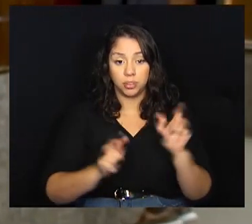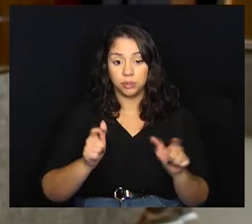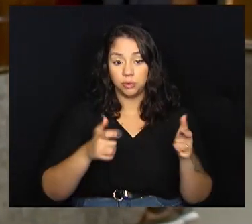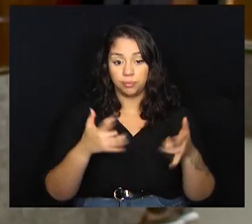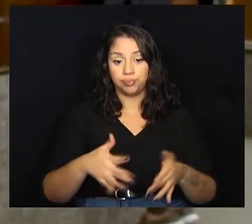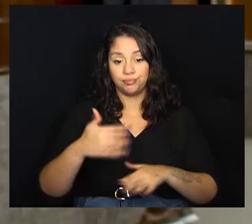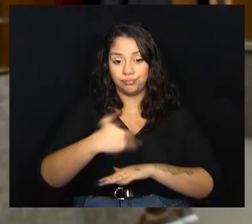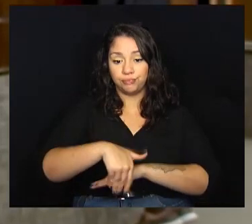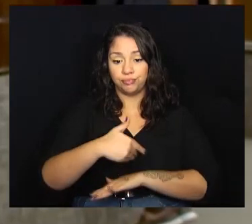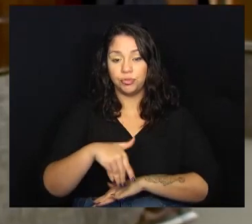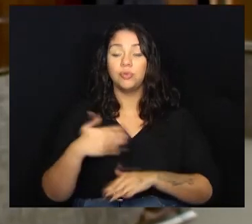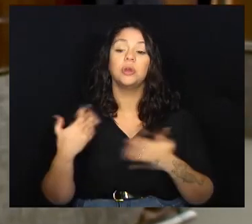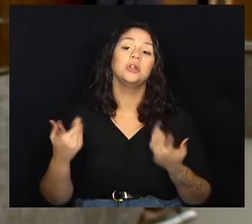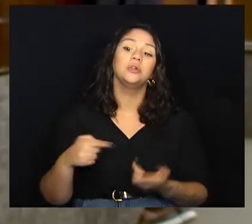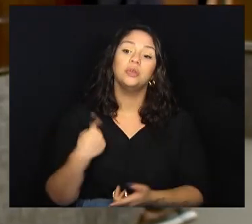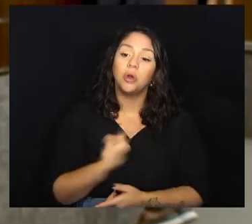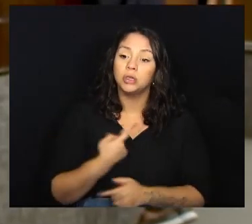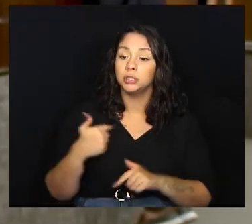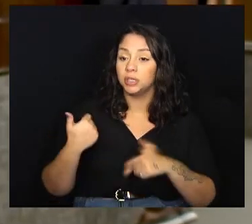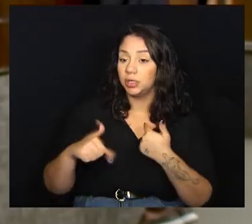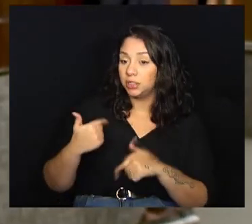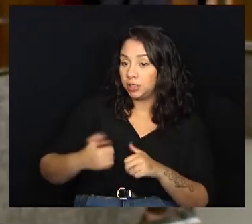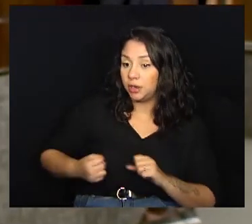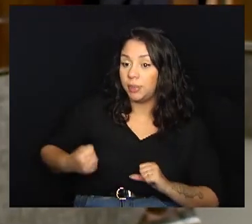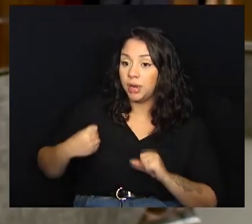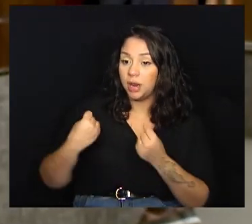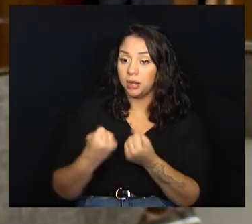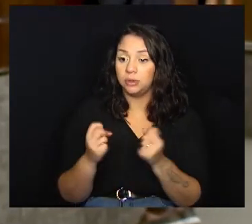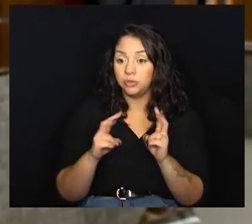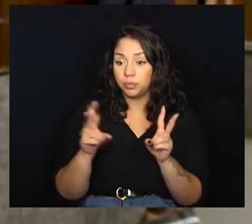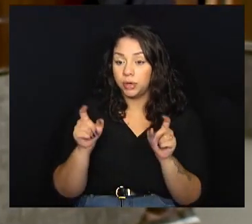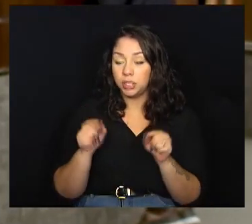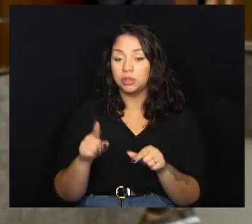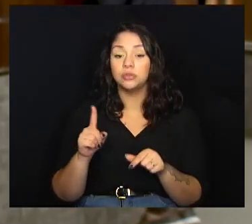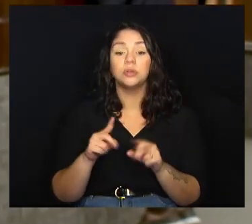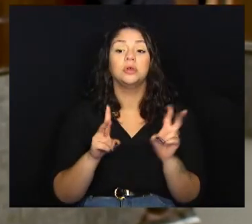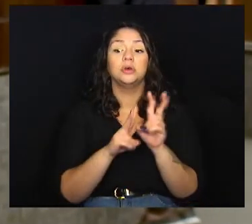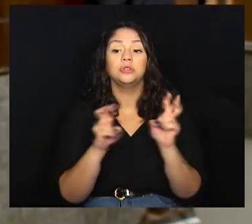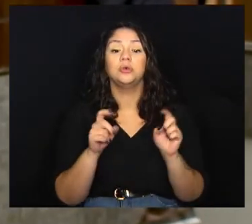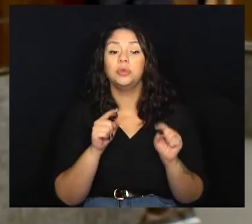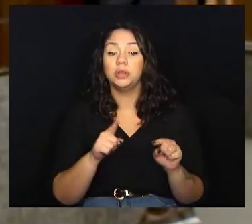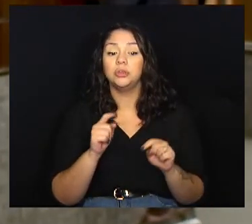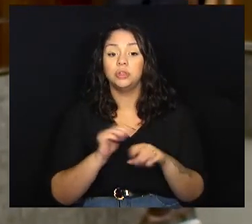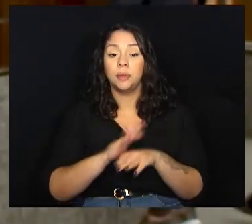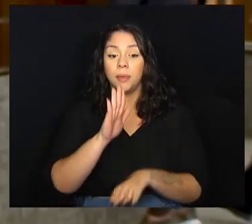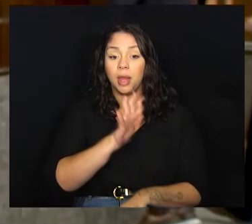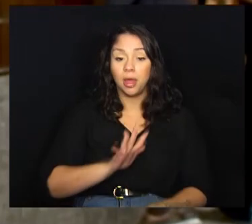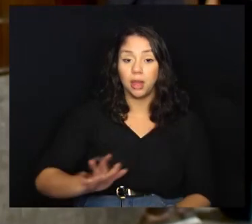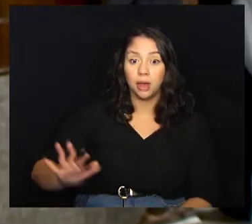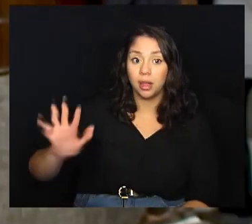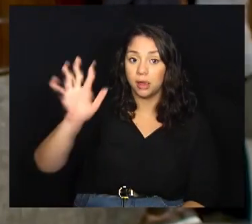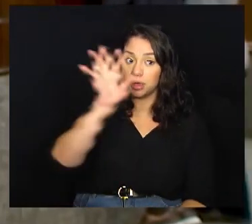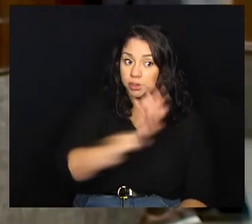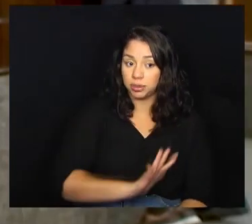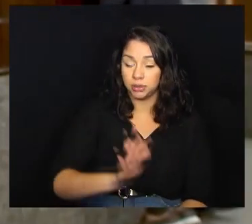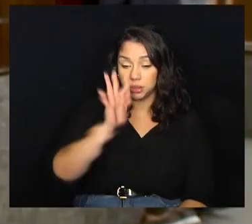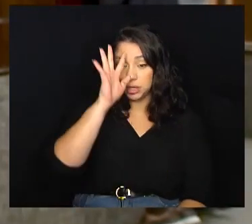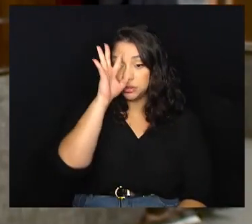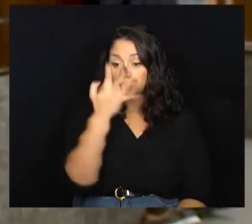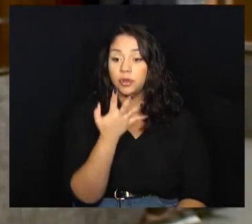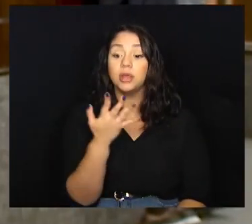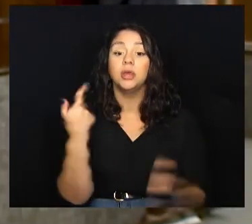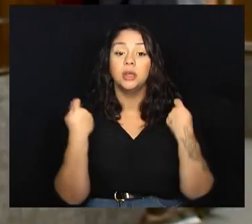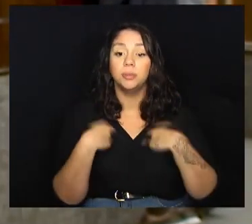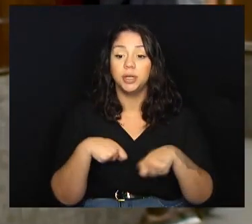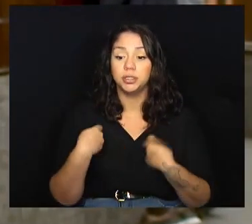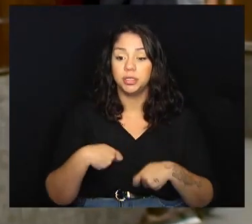tem trabalhado sobre essa questão e eu falo que essa questão ela é bem mais ampla. Para resolver ela, tem que juntar